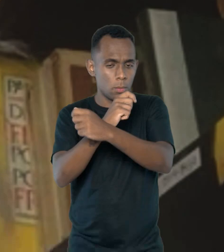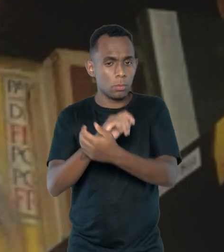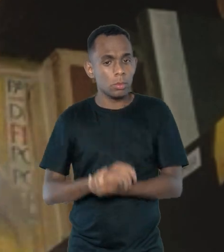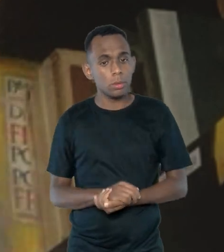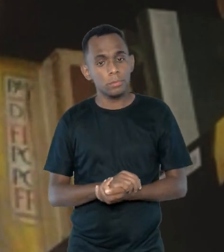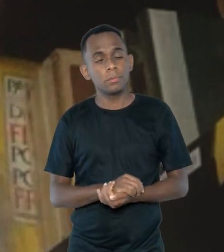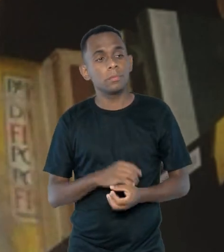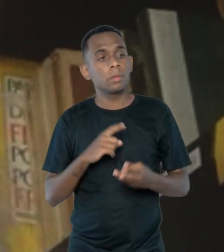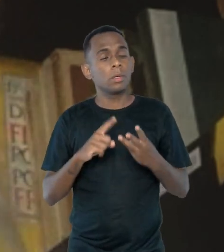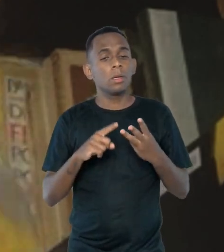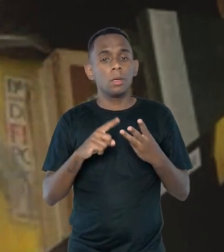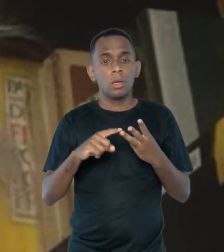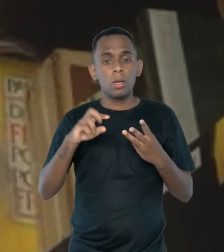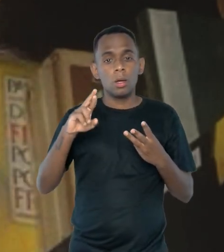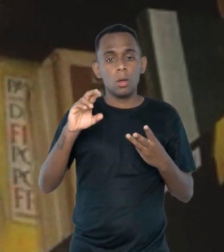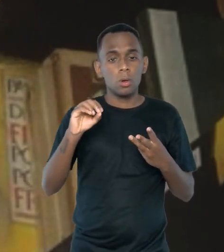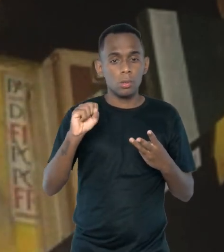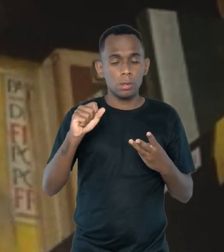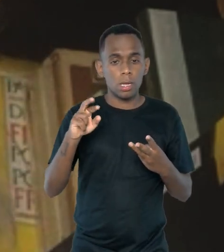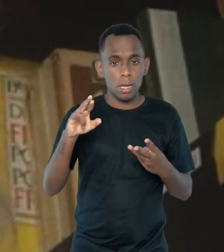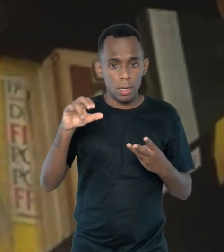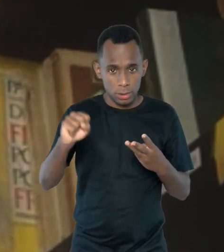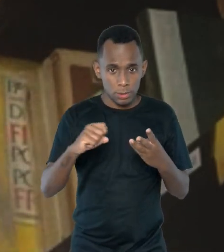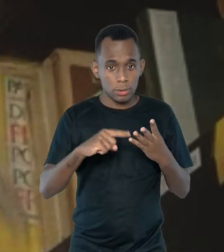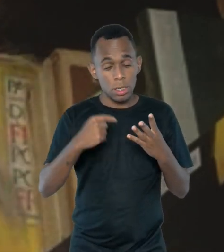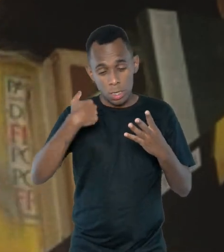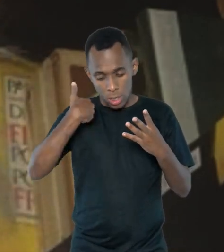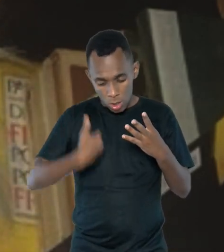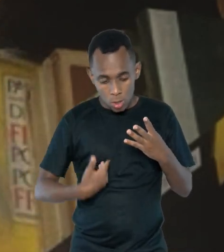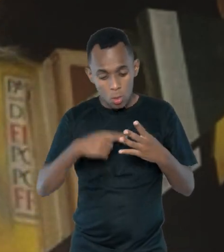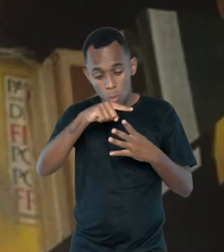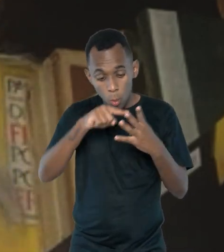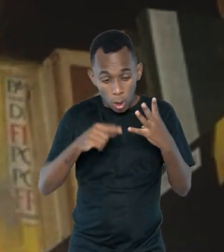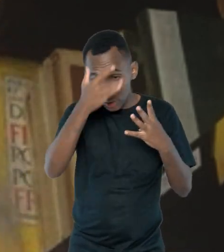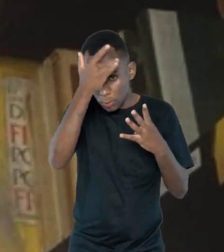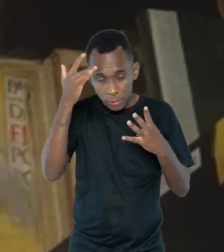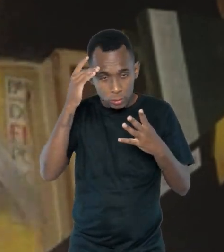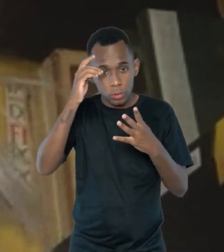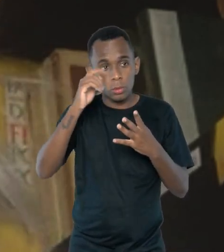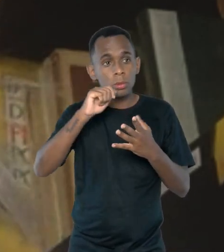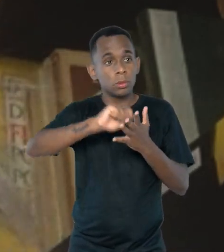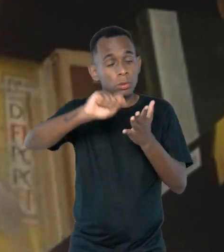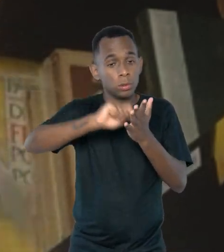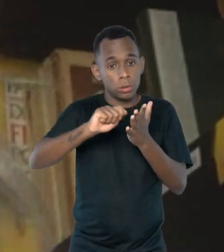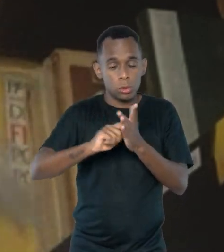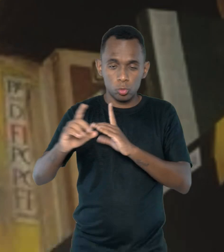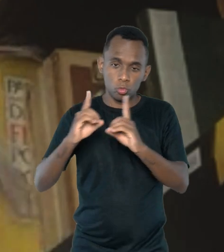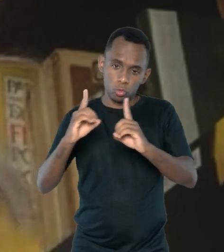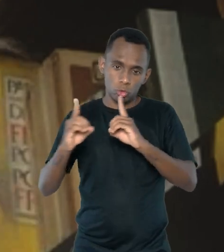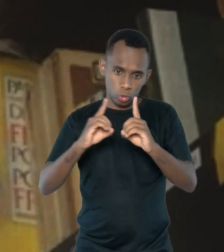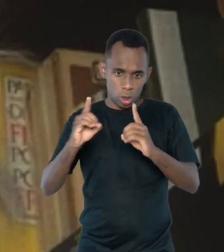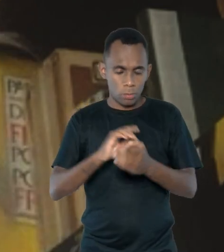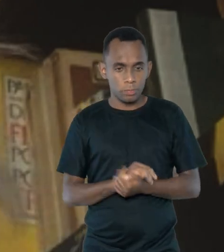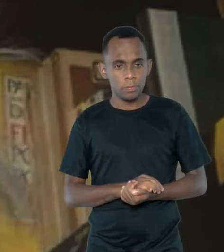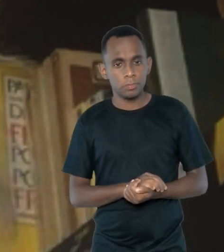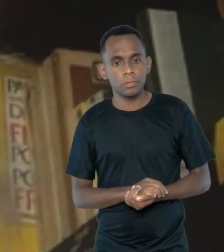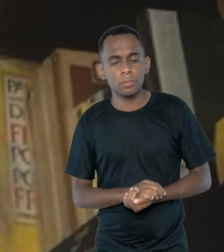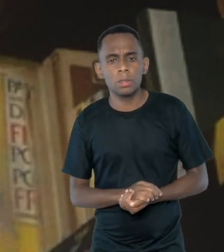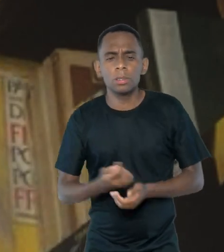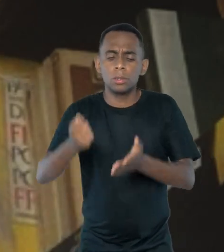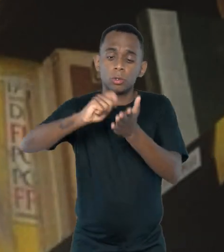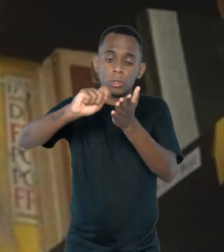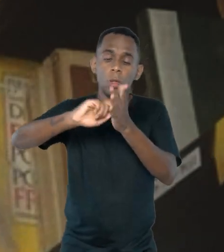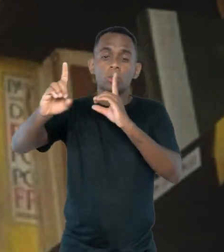professora Rosário Starling e eu. 4 pessoas. A obra didática, de modo geral, ela é uma